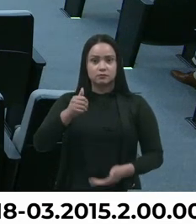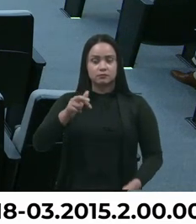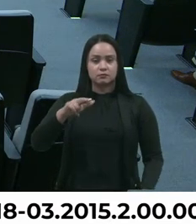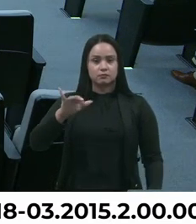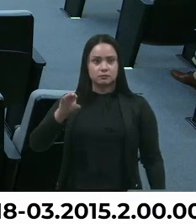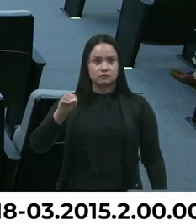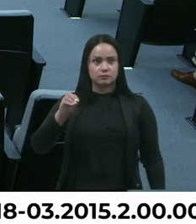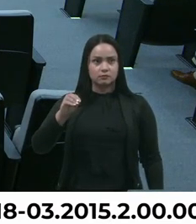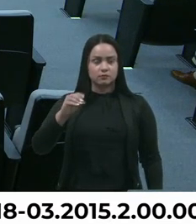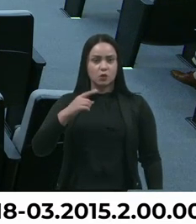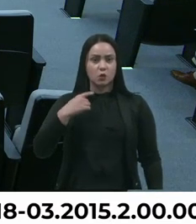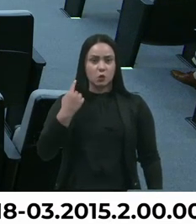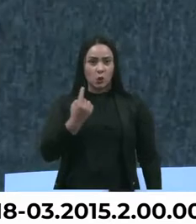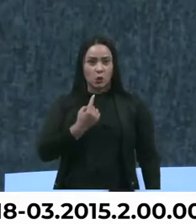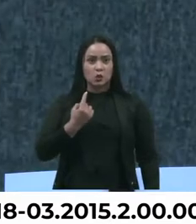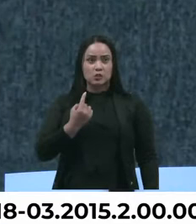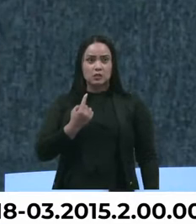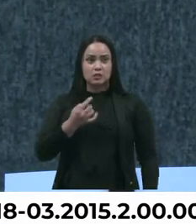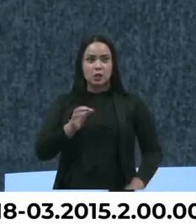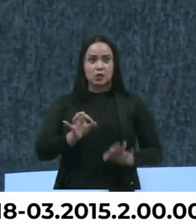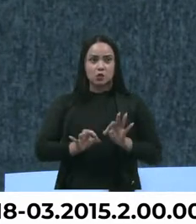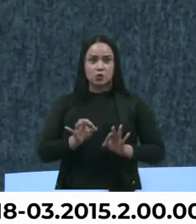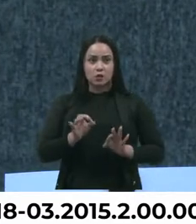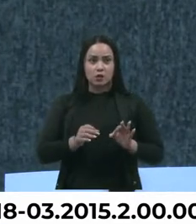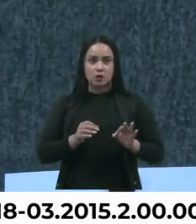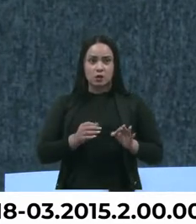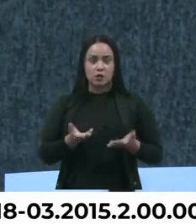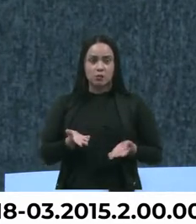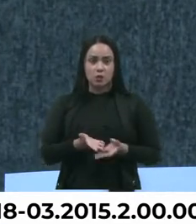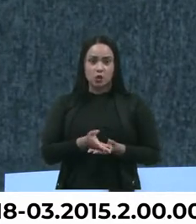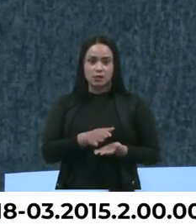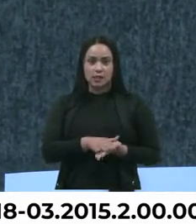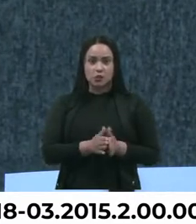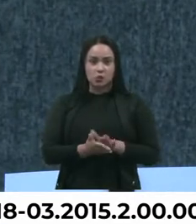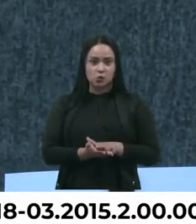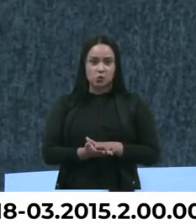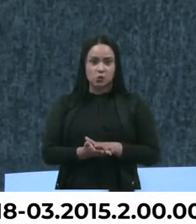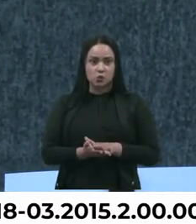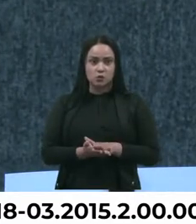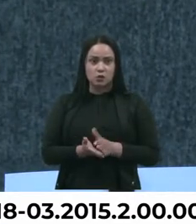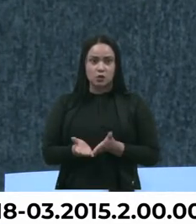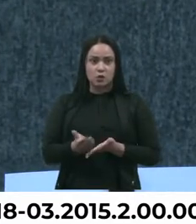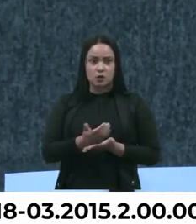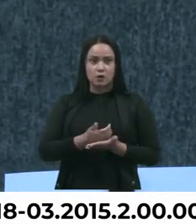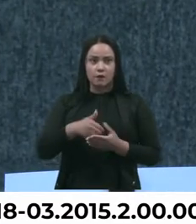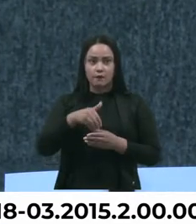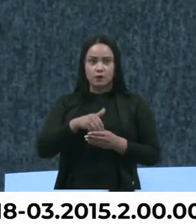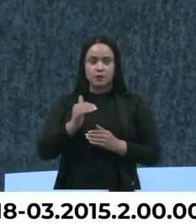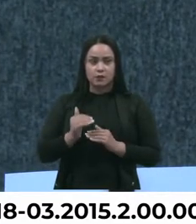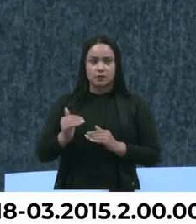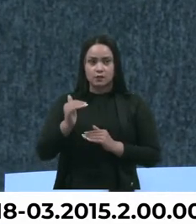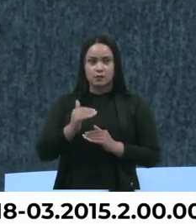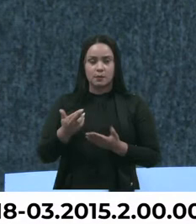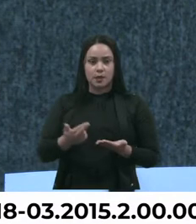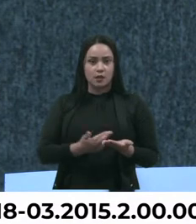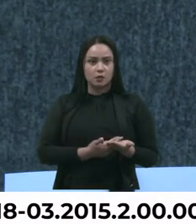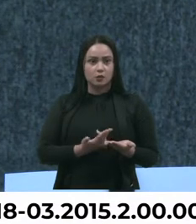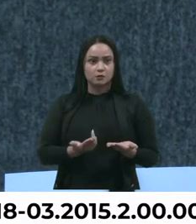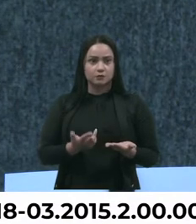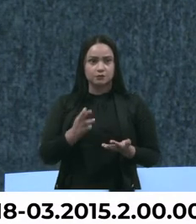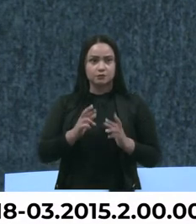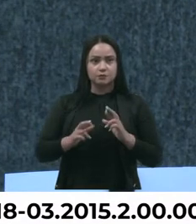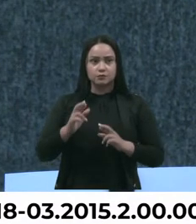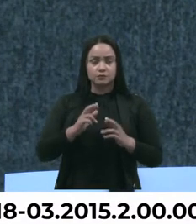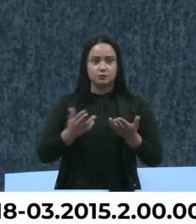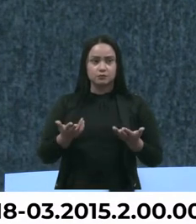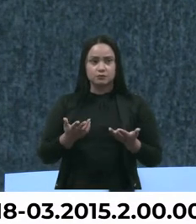Maia, nós estamos a julgar o processo, colhi o voto de Vossa Excelência como relator, do